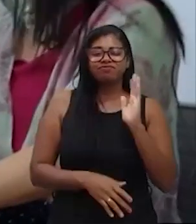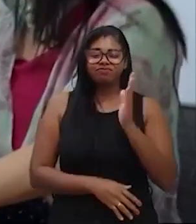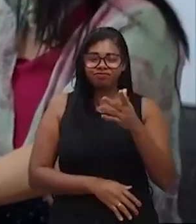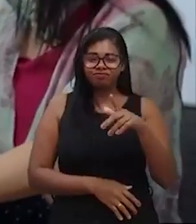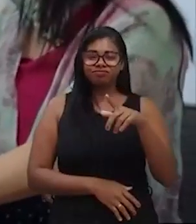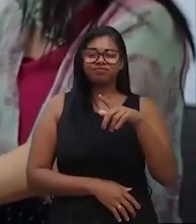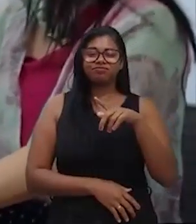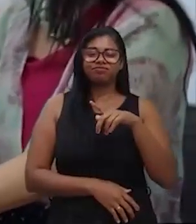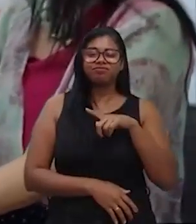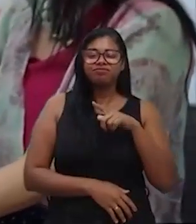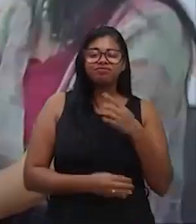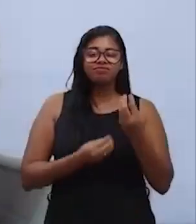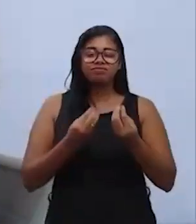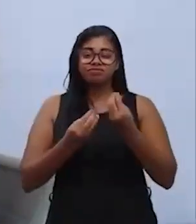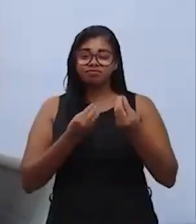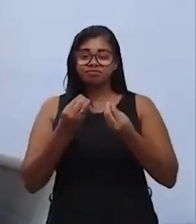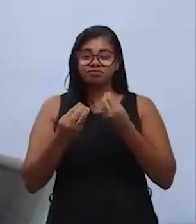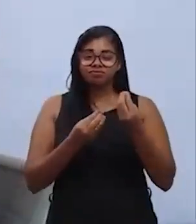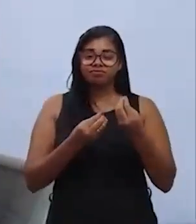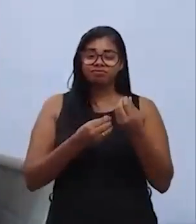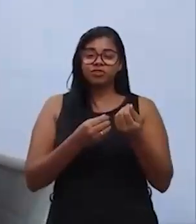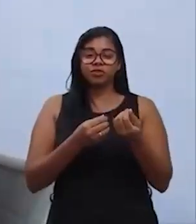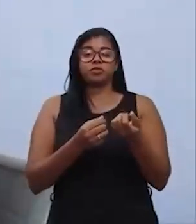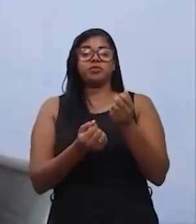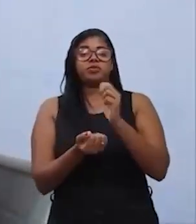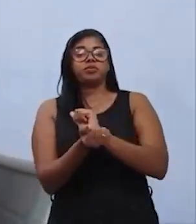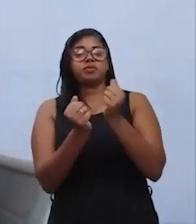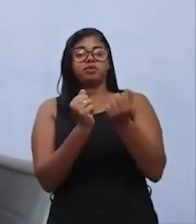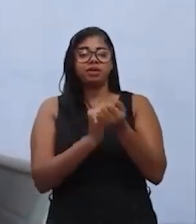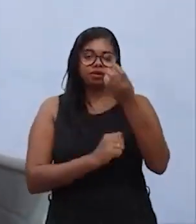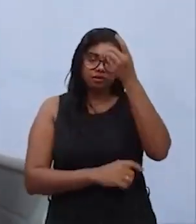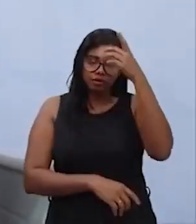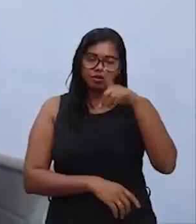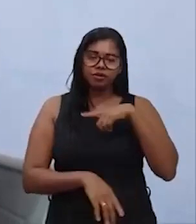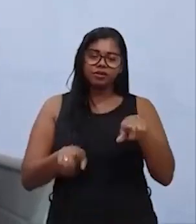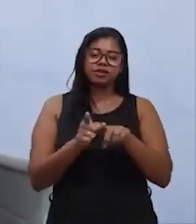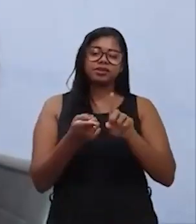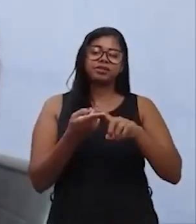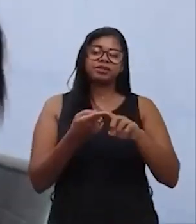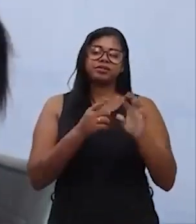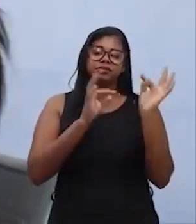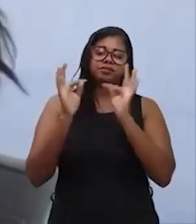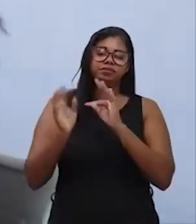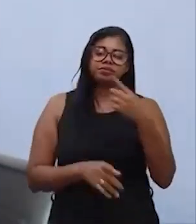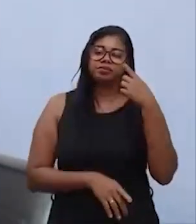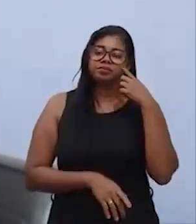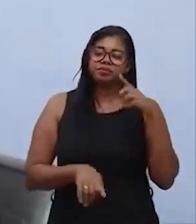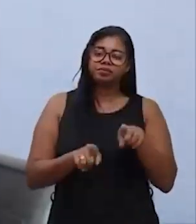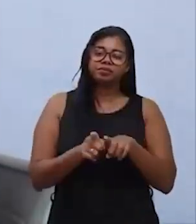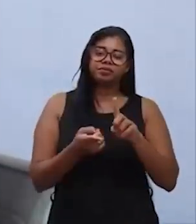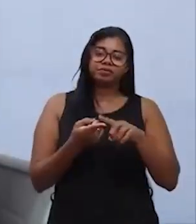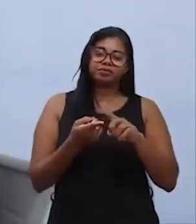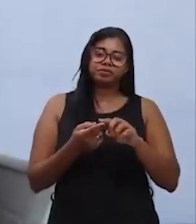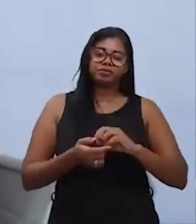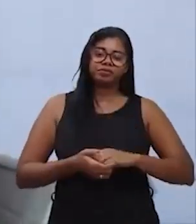vem intrínseco, né? Como se fosse uma habilidade, um talento que você tem. E veja, é sobre